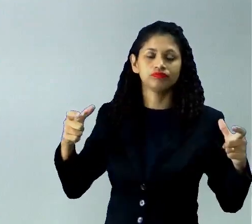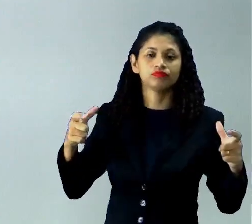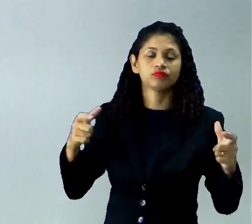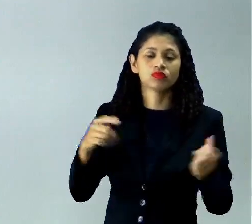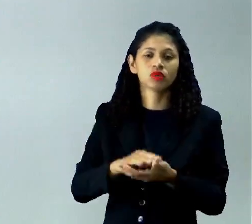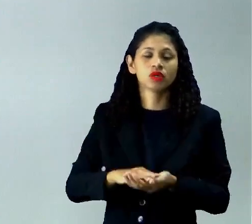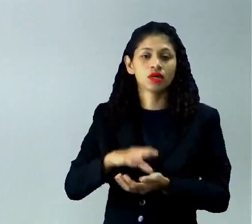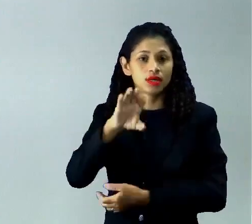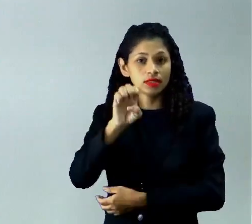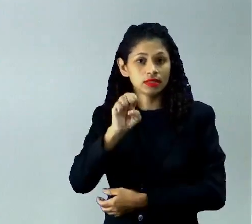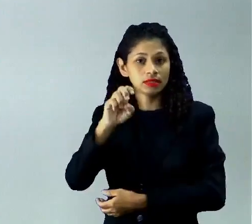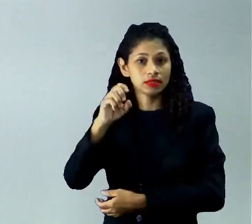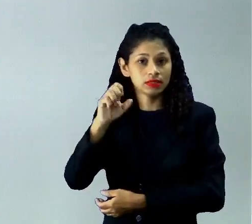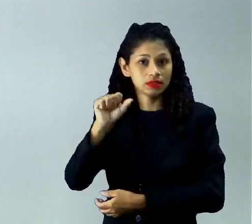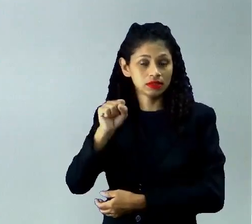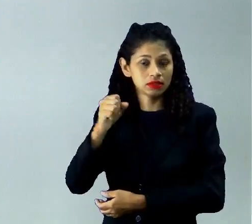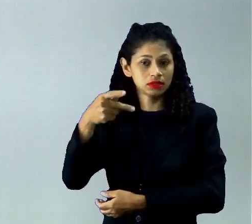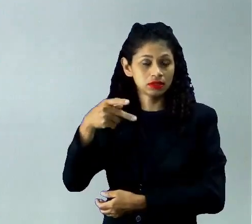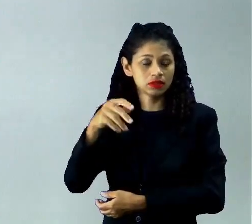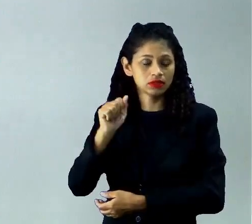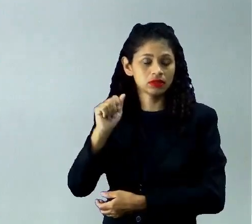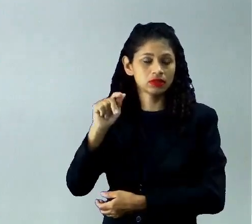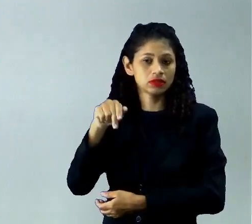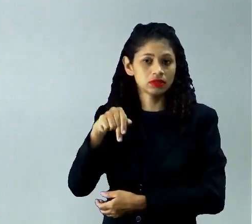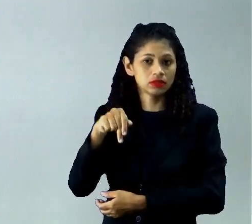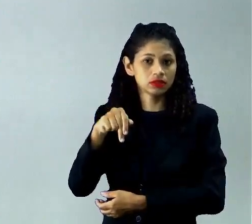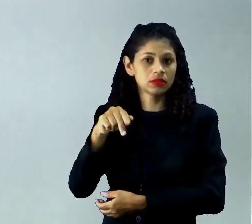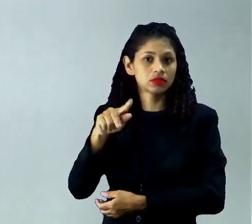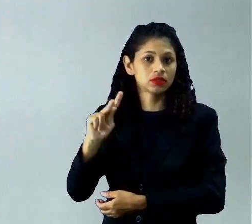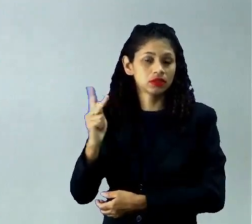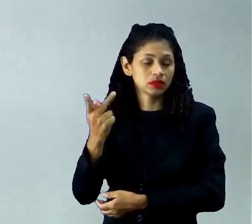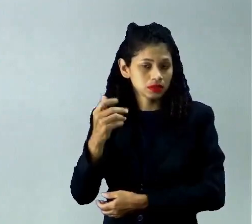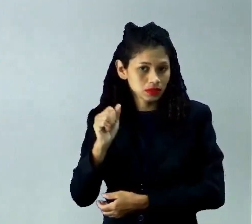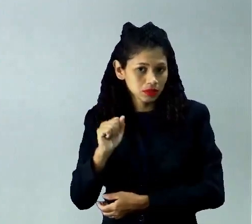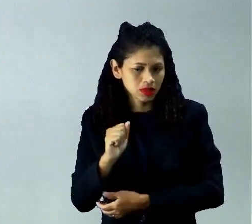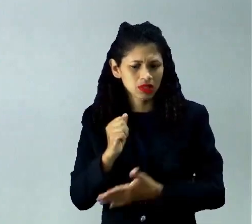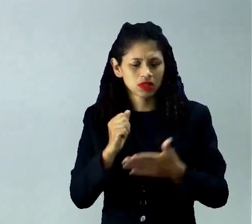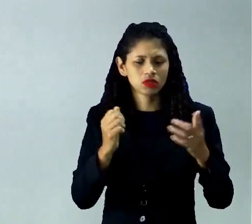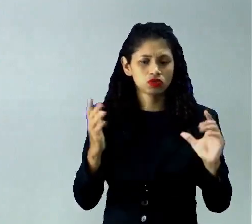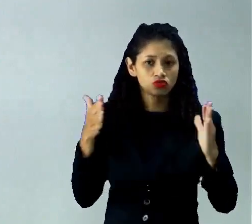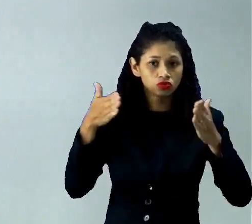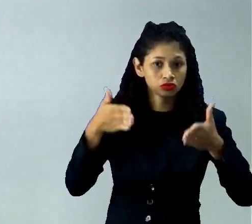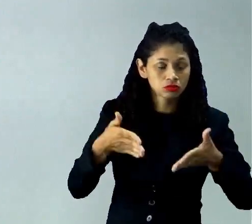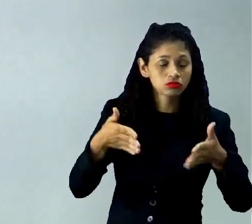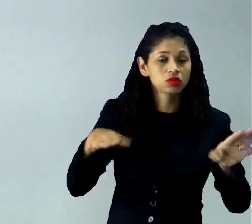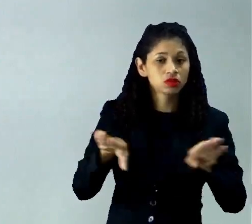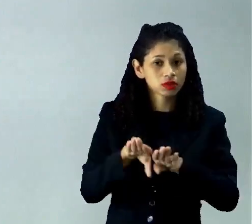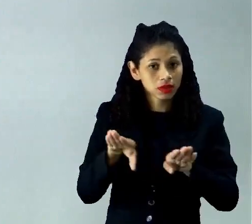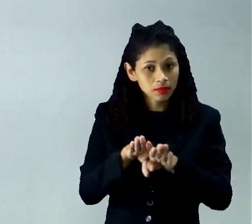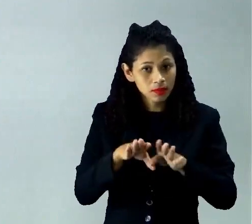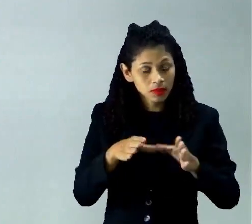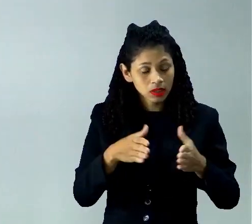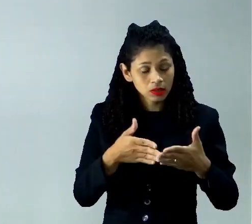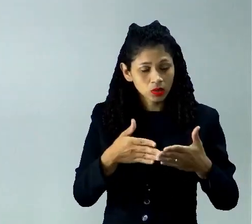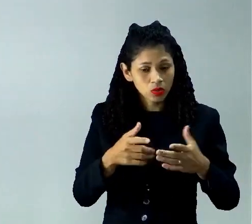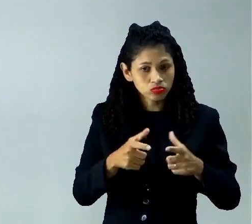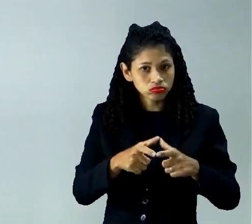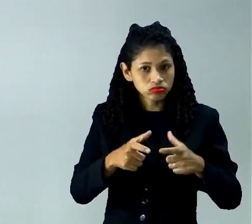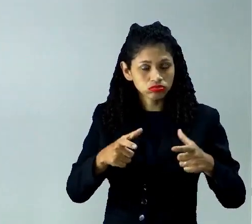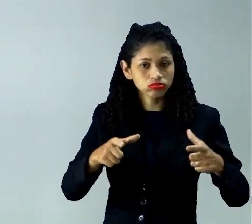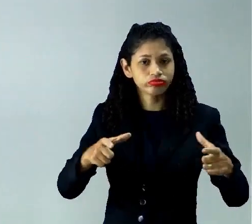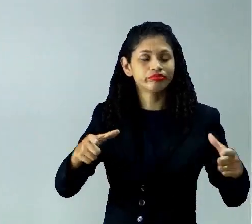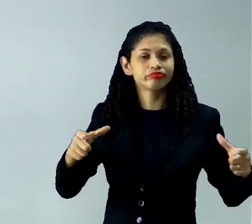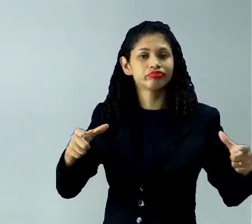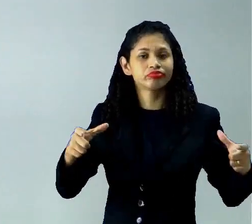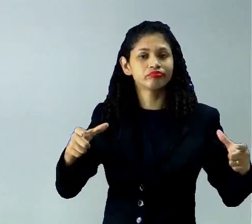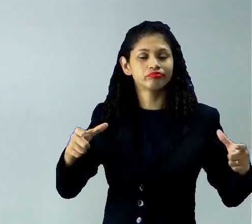na América, também a colonização inglesa lá no norte da América, né, onde hoje é os Estados Unidos, ela consegue